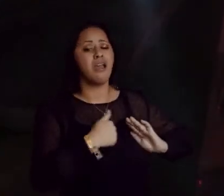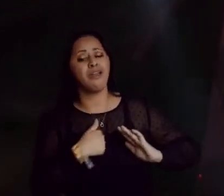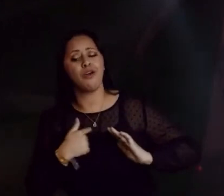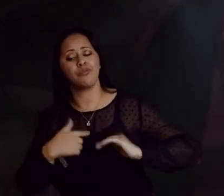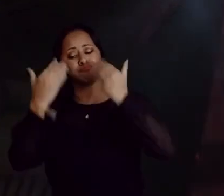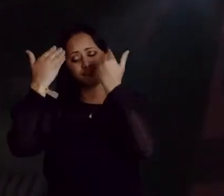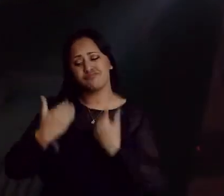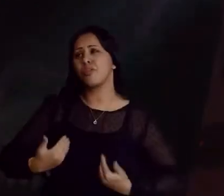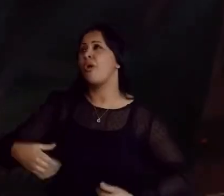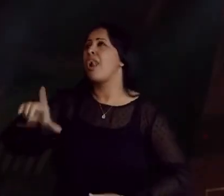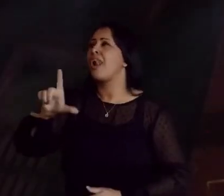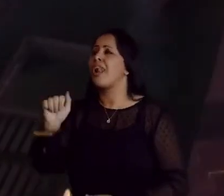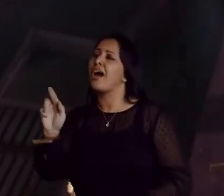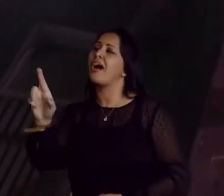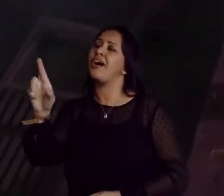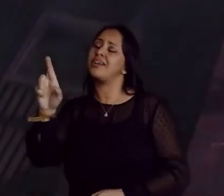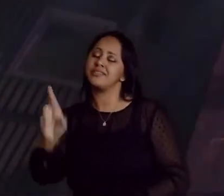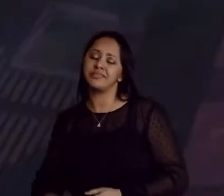morada, eu sou teu